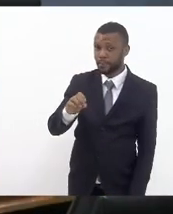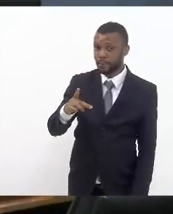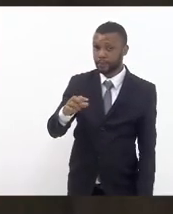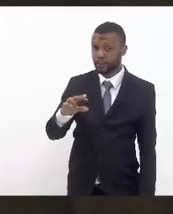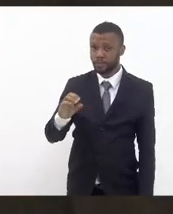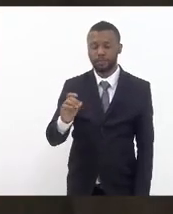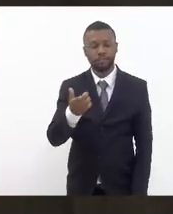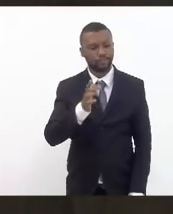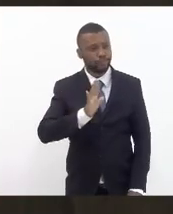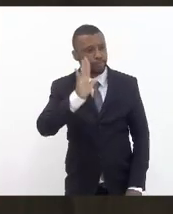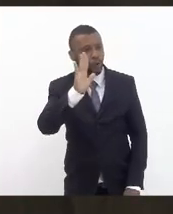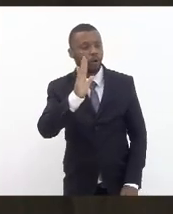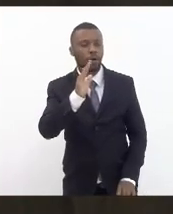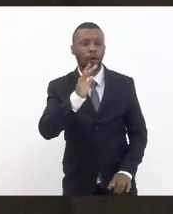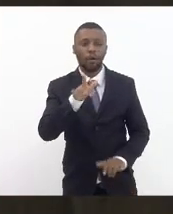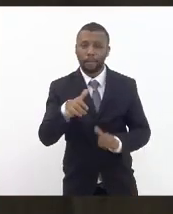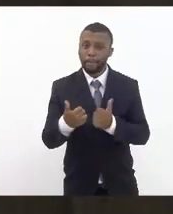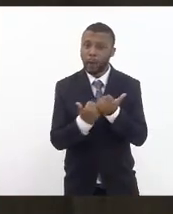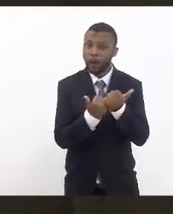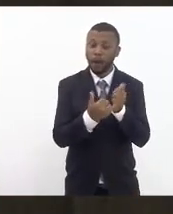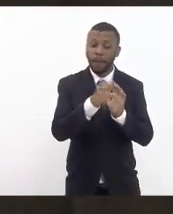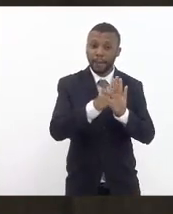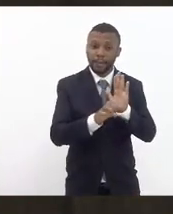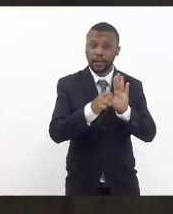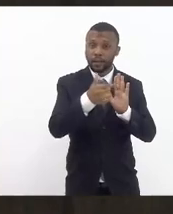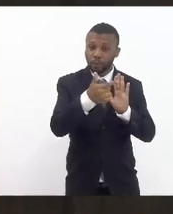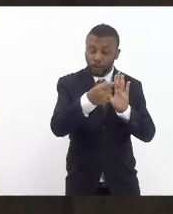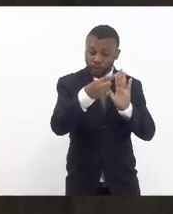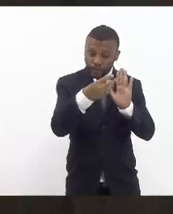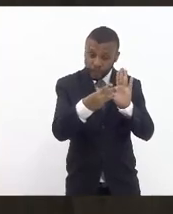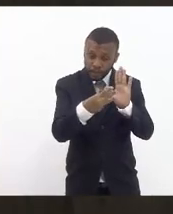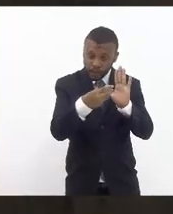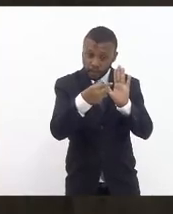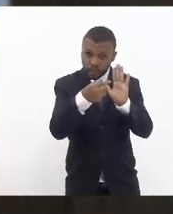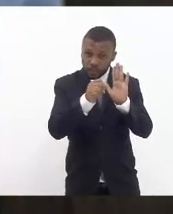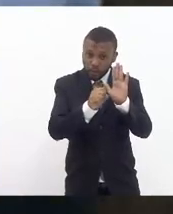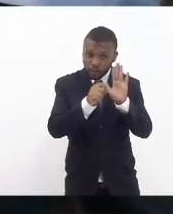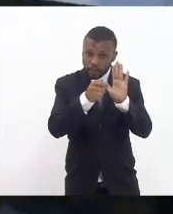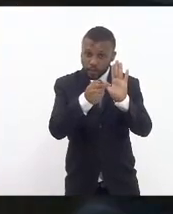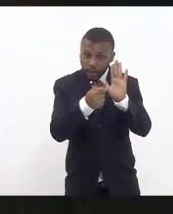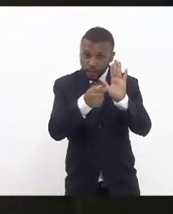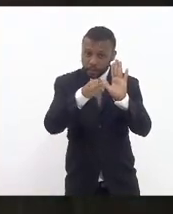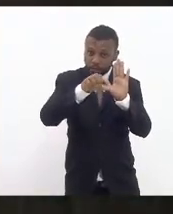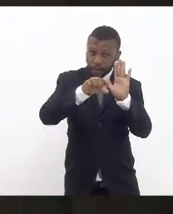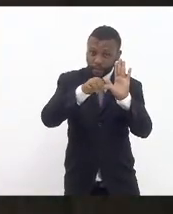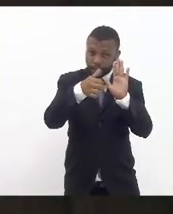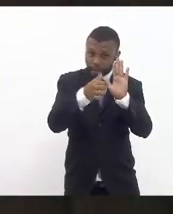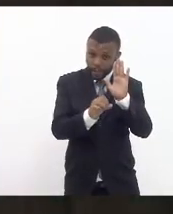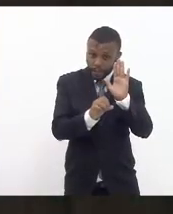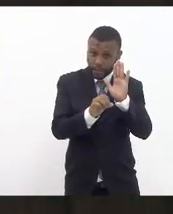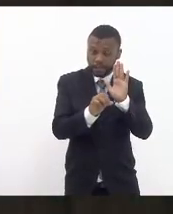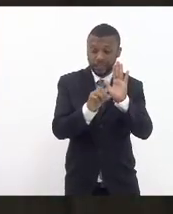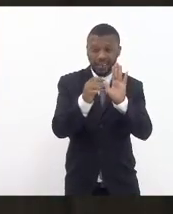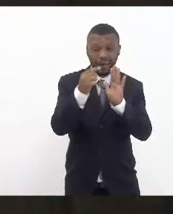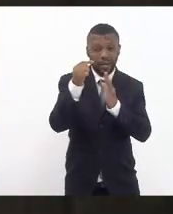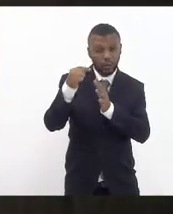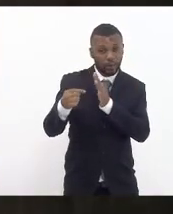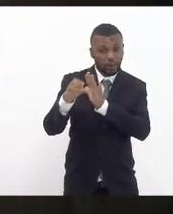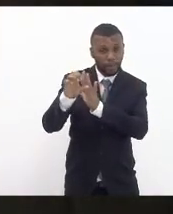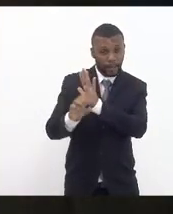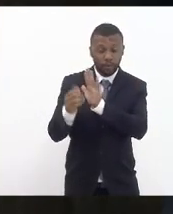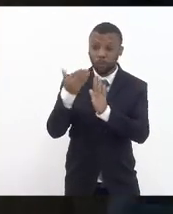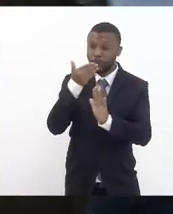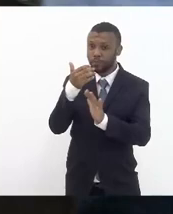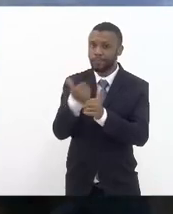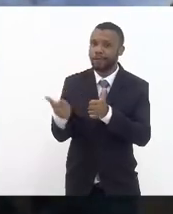parecer é favorável às emendas 2, 3, 7, 8, 9 e 10, contrárias às demais emendas, concluindo por